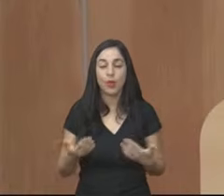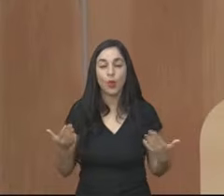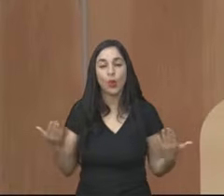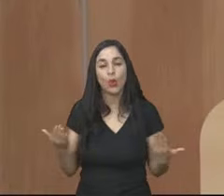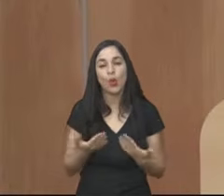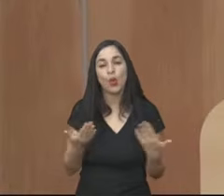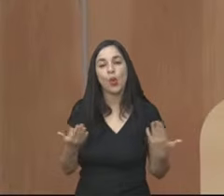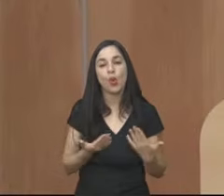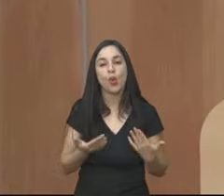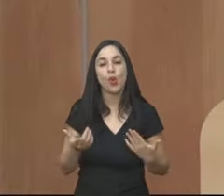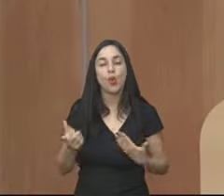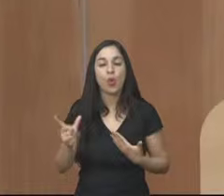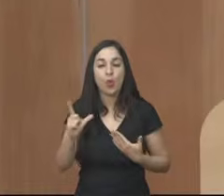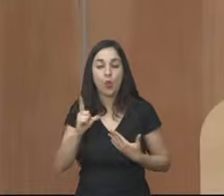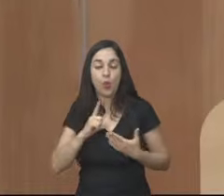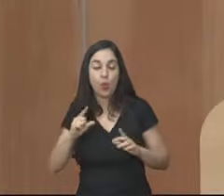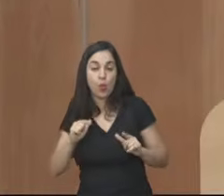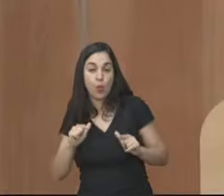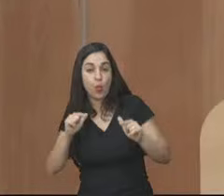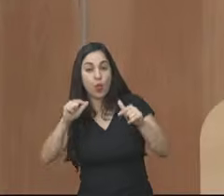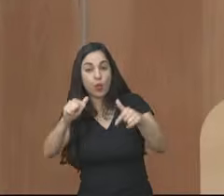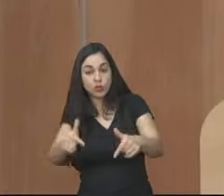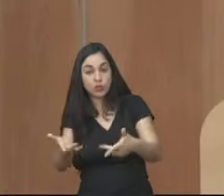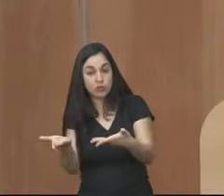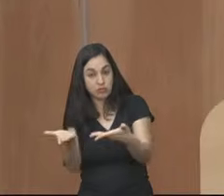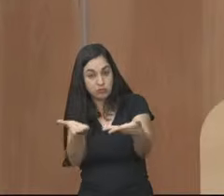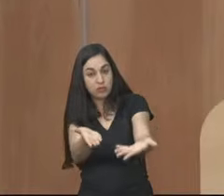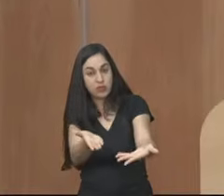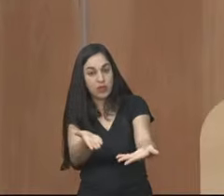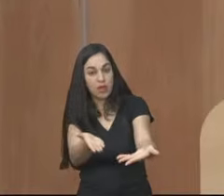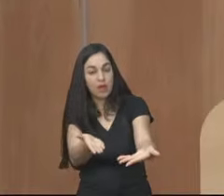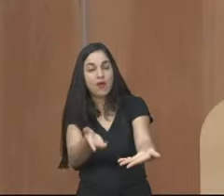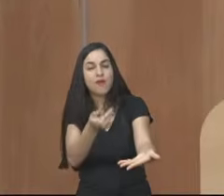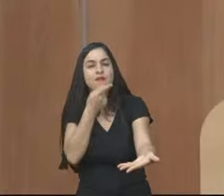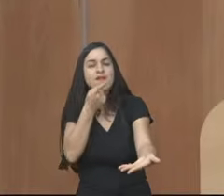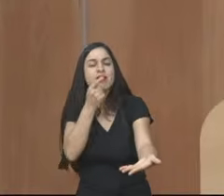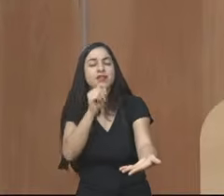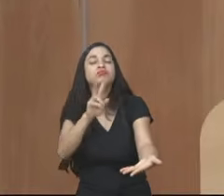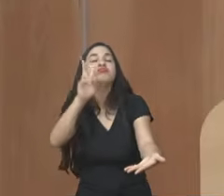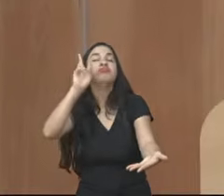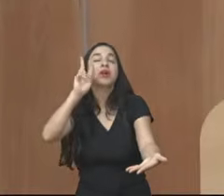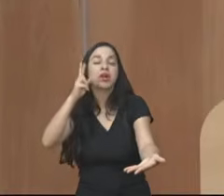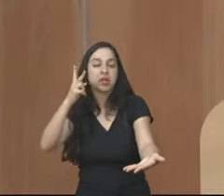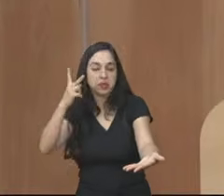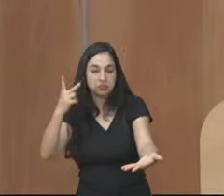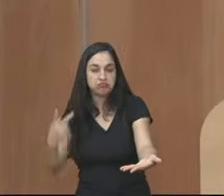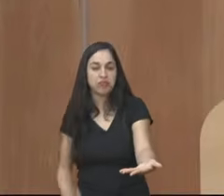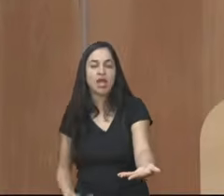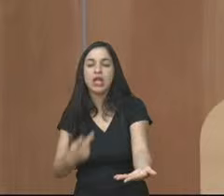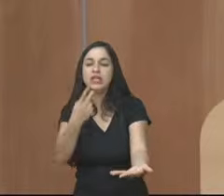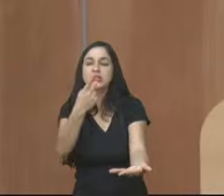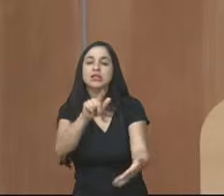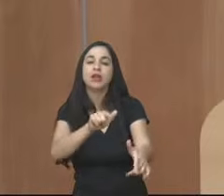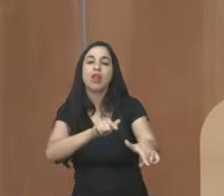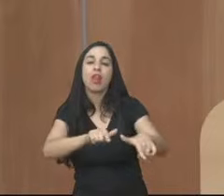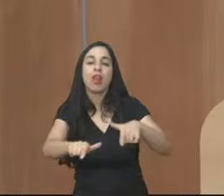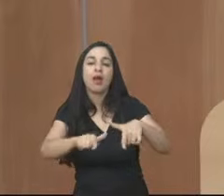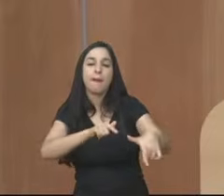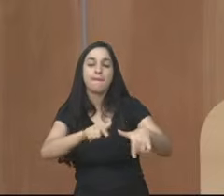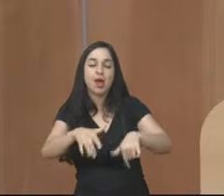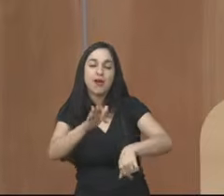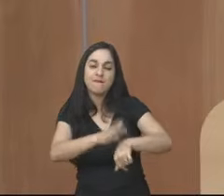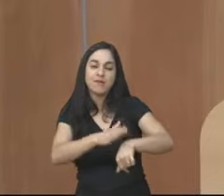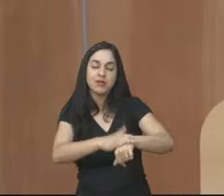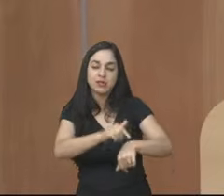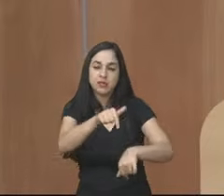um título para vocês é o mesmo que dizer, é um reconhecimento pelo trabalho que vocês estão